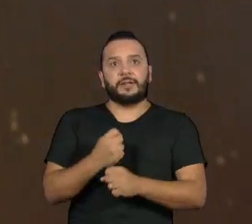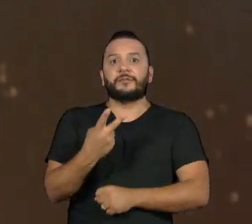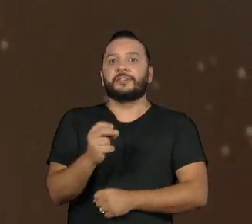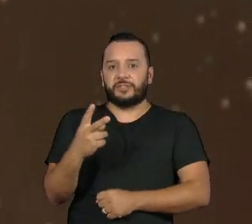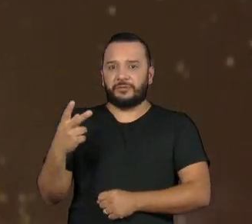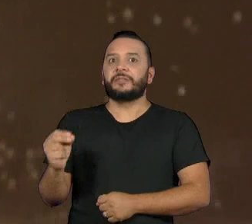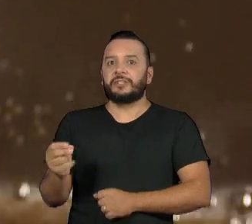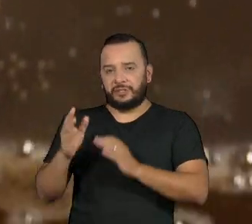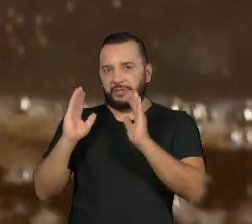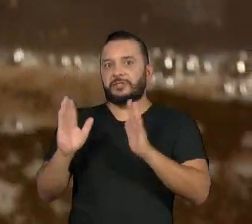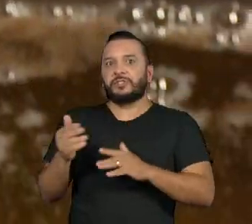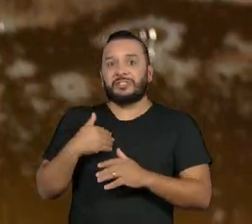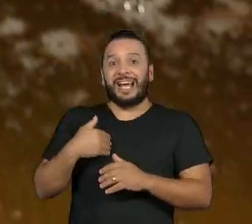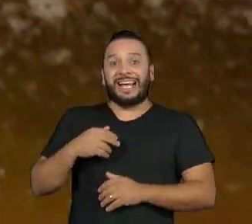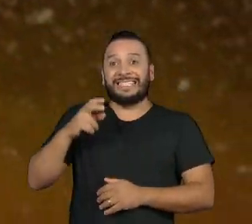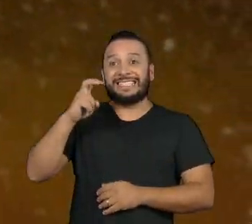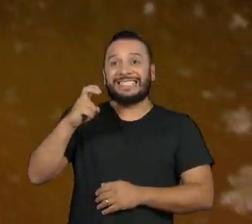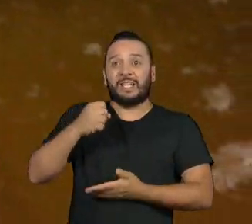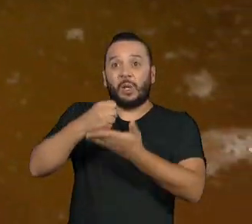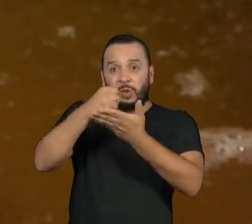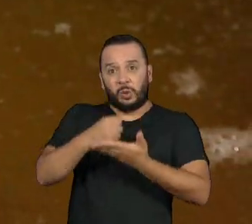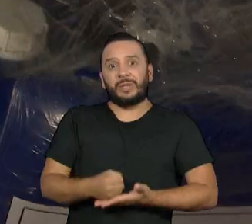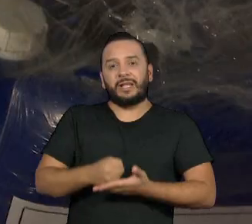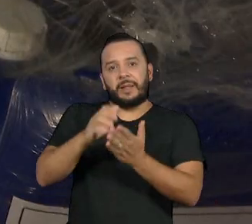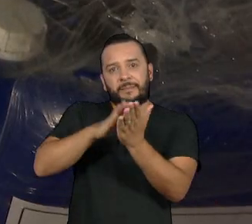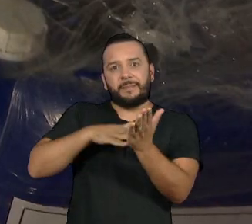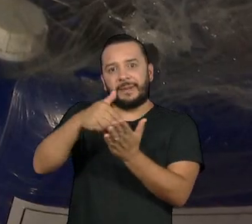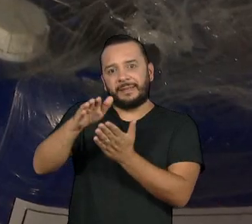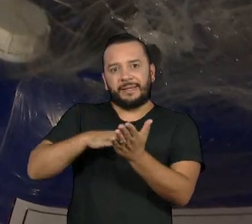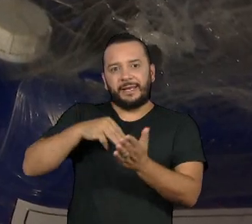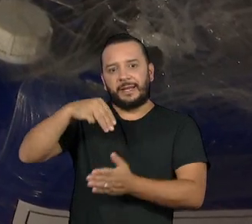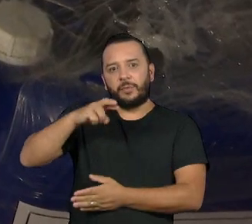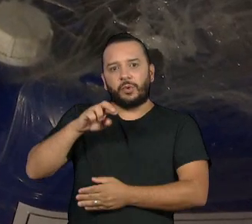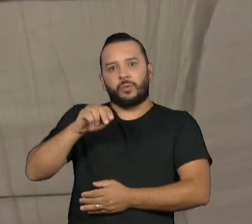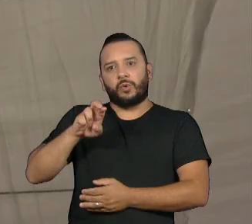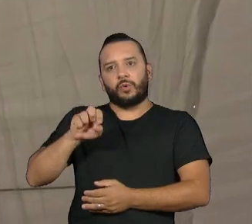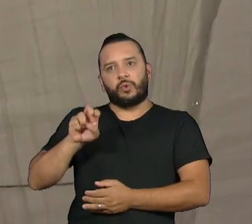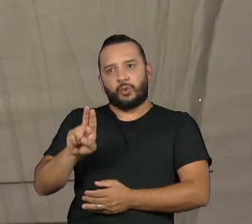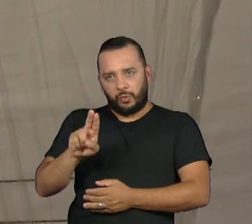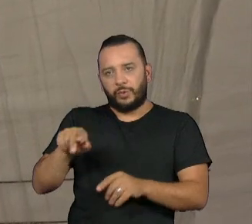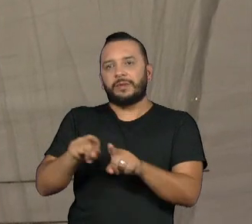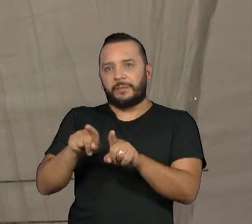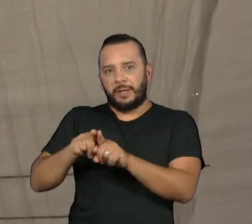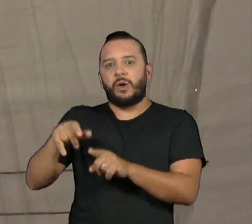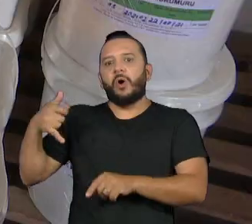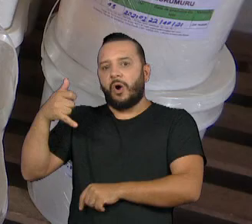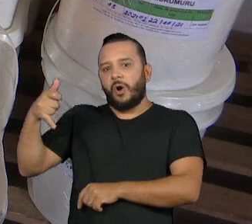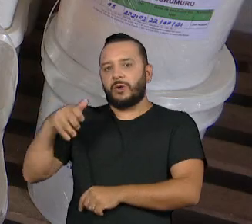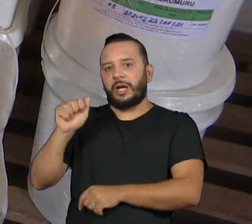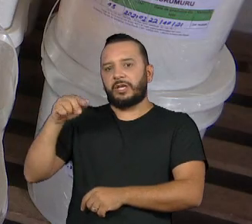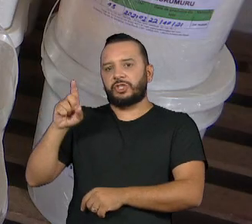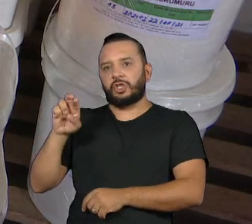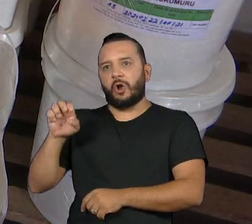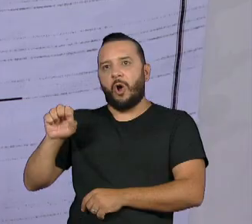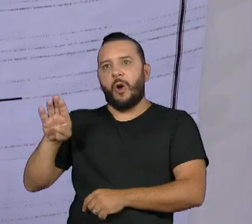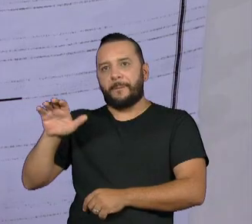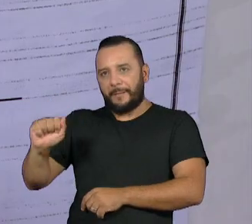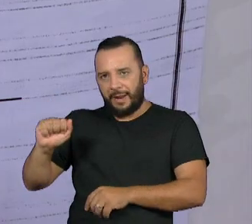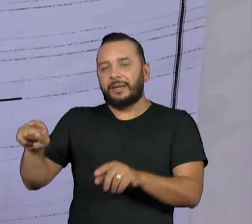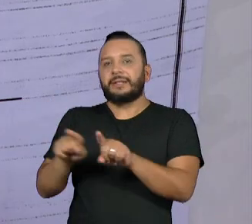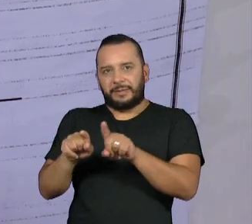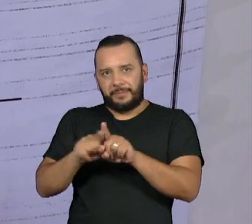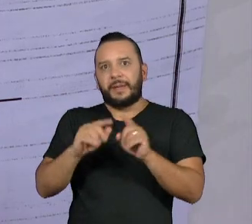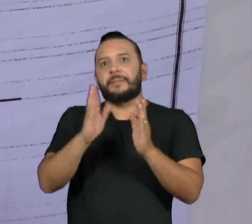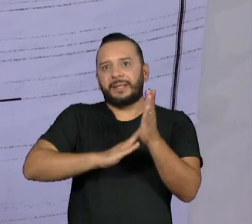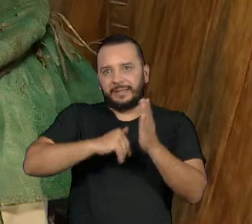PACs mais de 5 toneladas de manteiga de murumuru, 4,5 toneladas de óleo de andiroba, quase 8 toneladas da